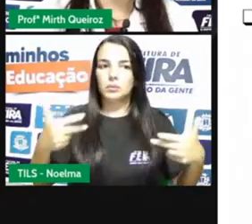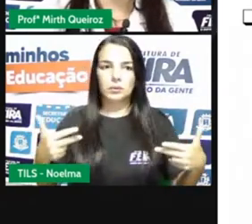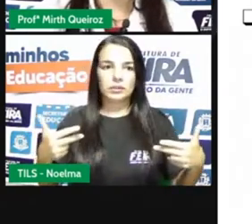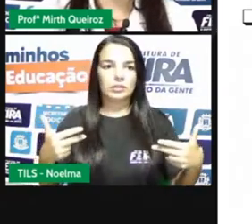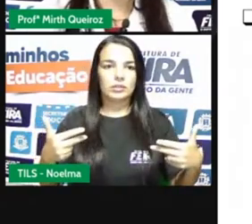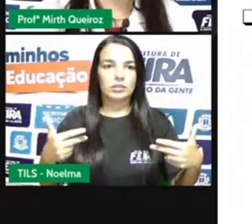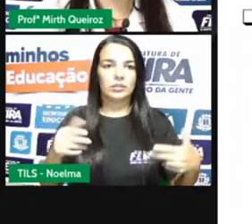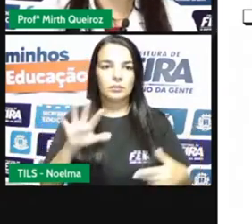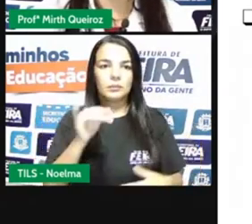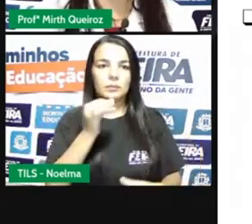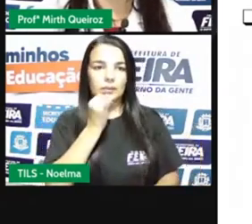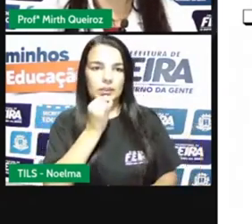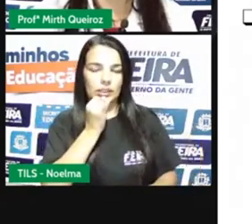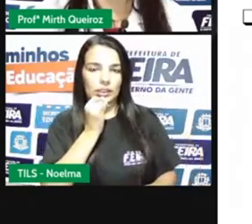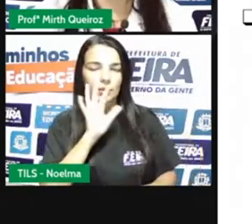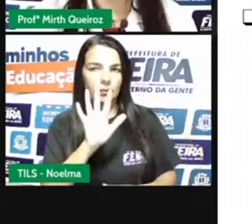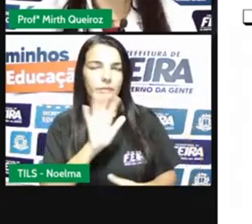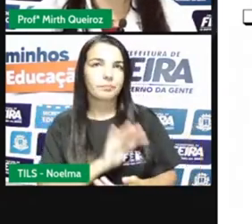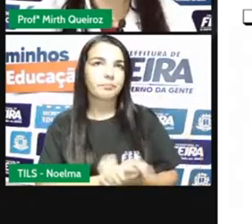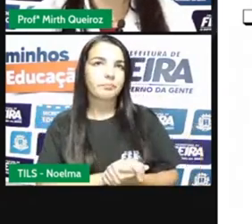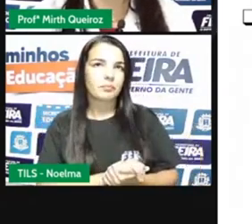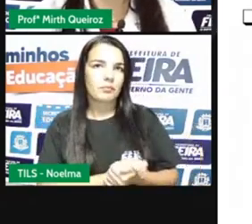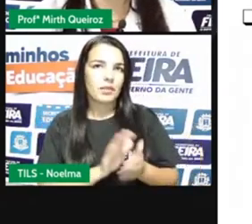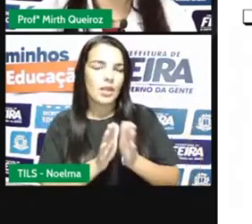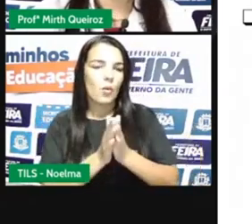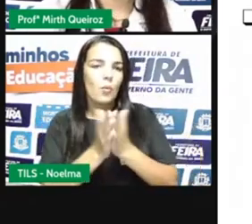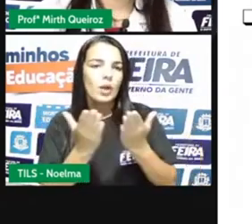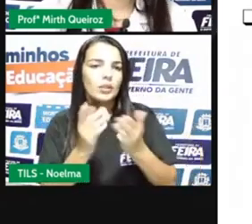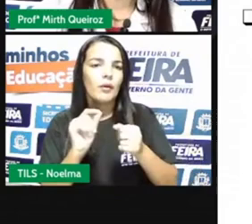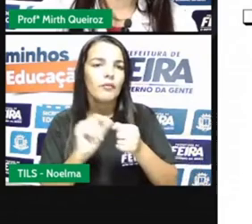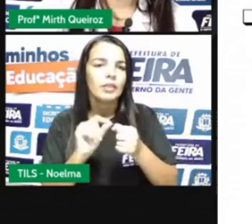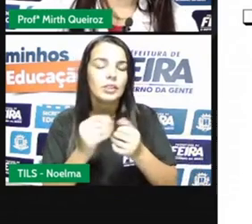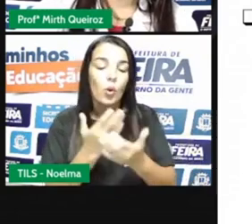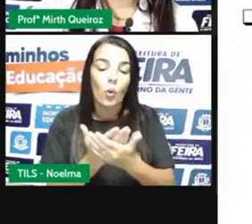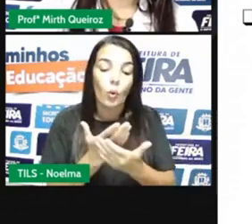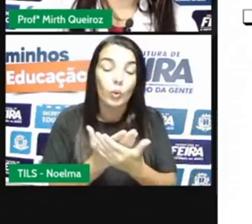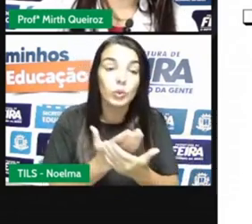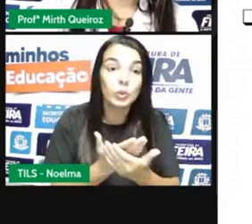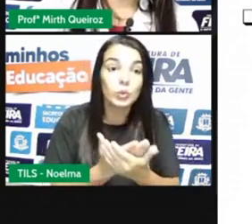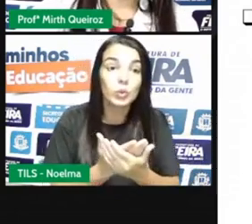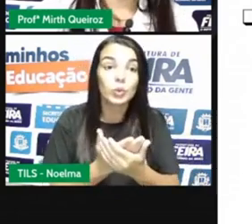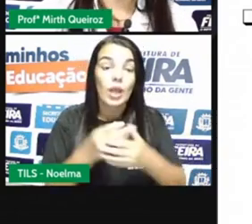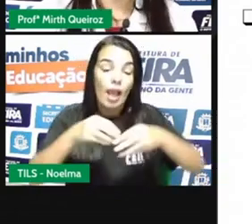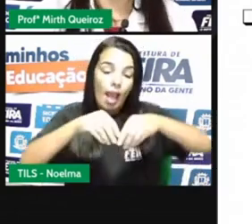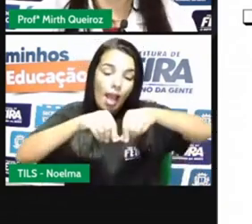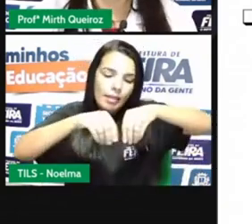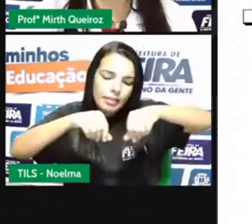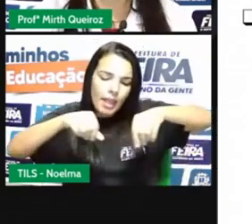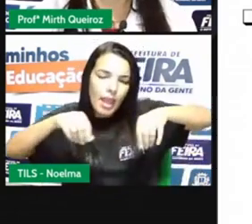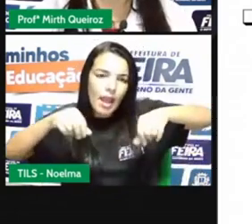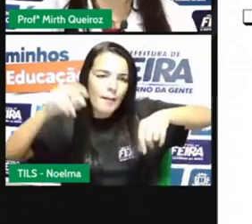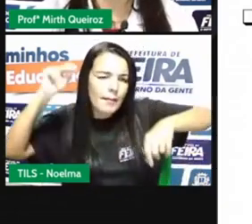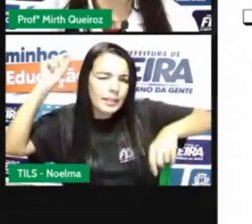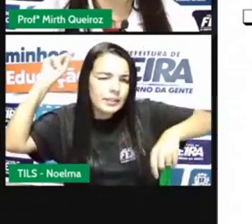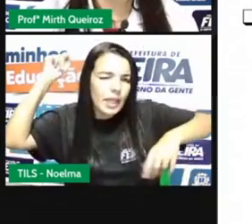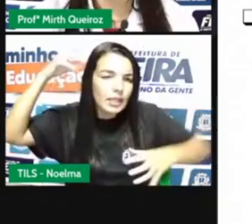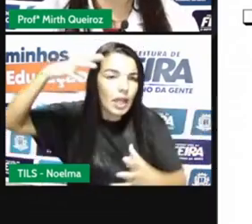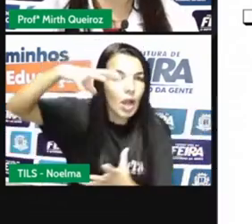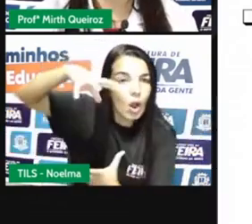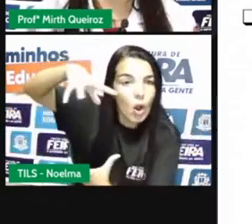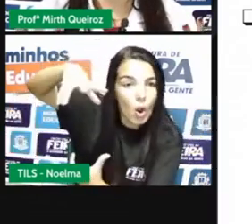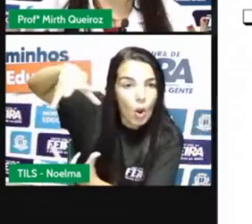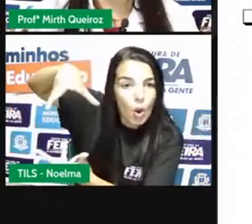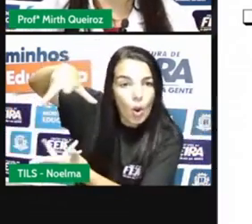exemplo, quando se descobriram, se fez um estudo, né? E descobriram que a Terra era redonda, né? Que tem